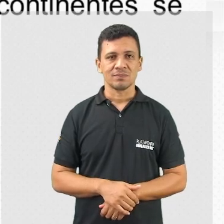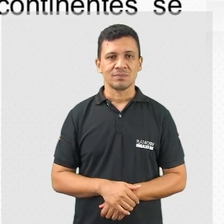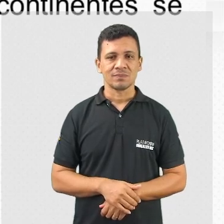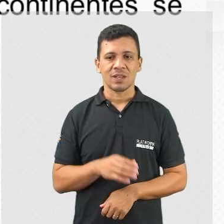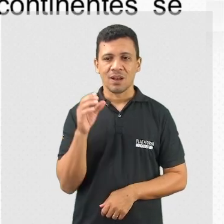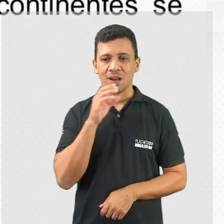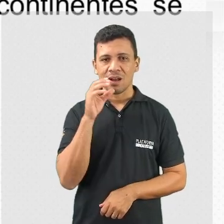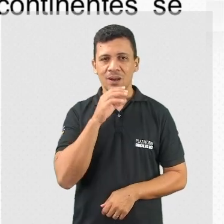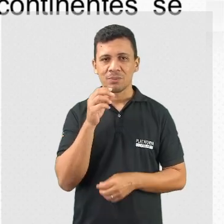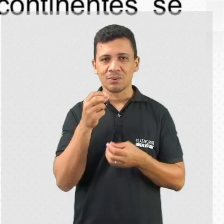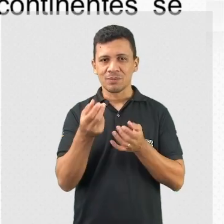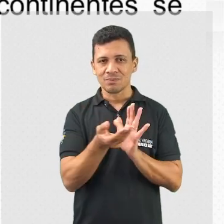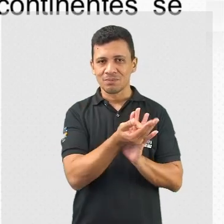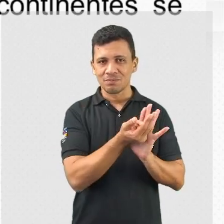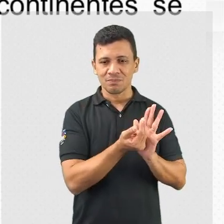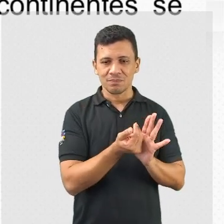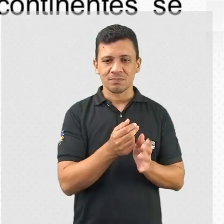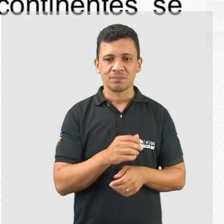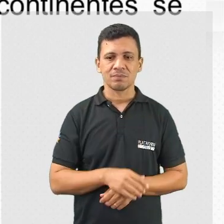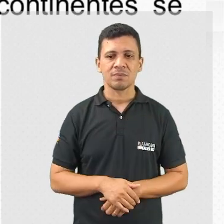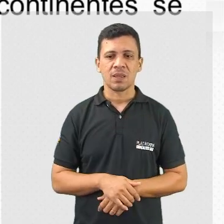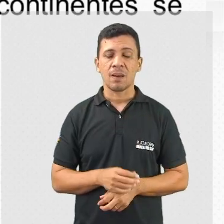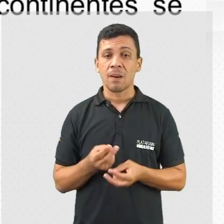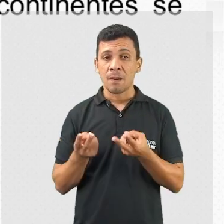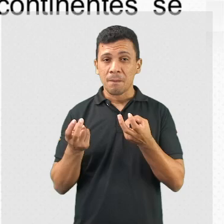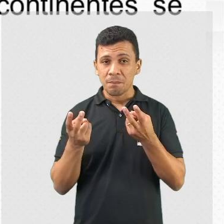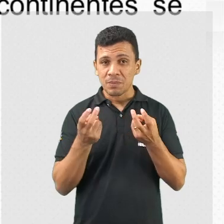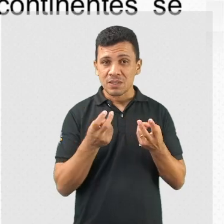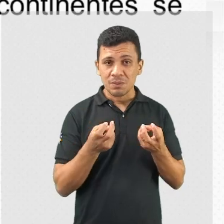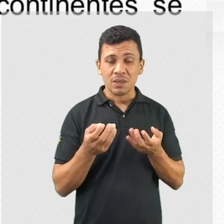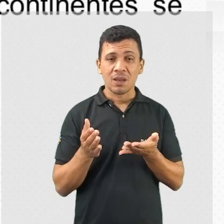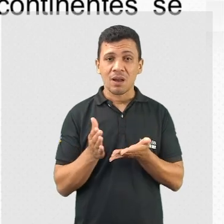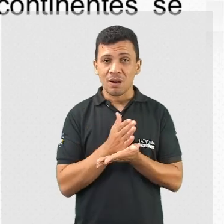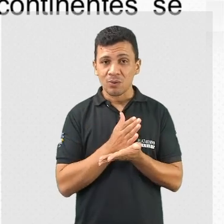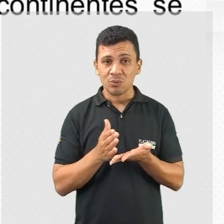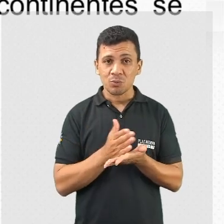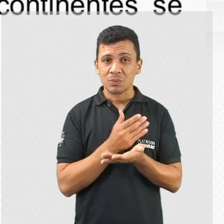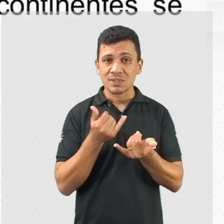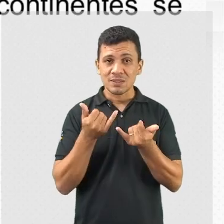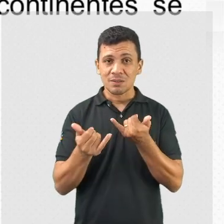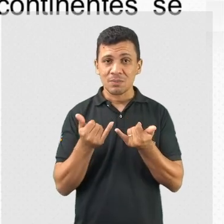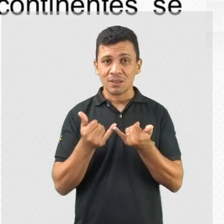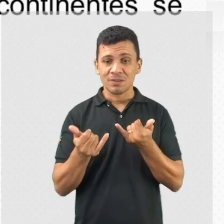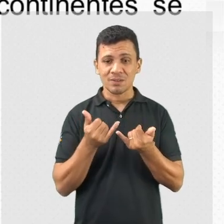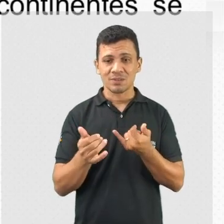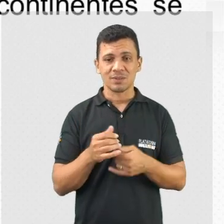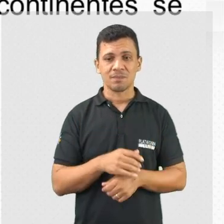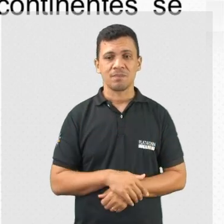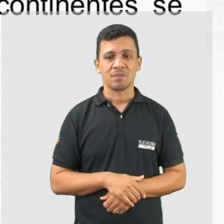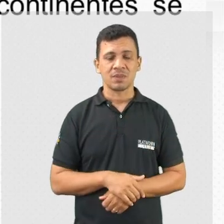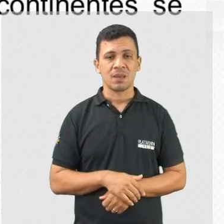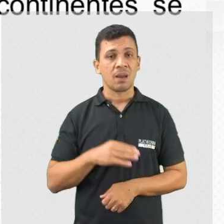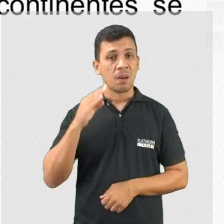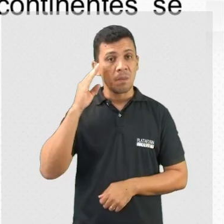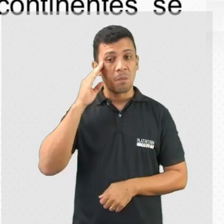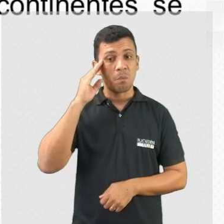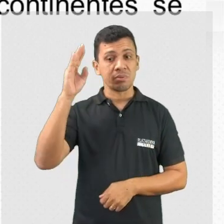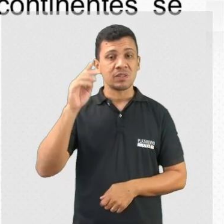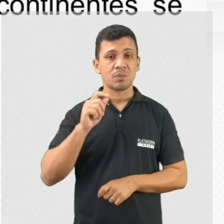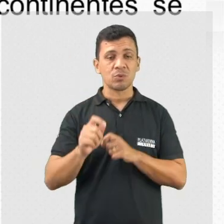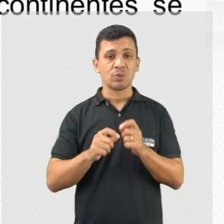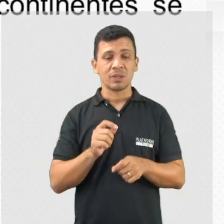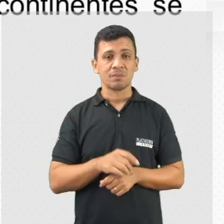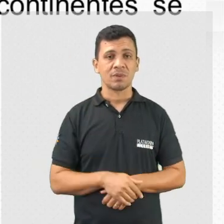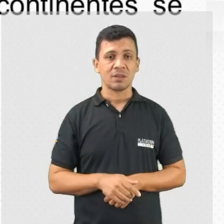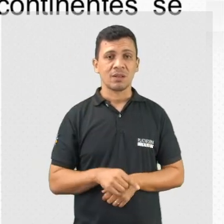bem aqui no canto mesmo. Wegener vai perceber algumas semelhanças, principalmente entre o litoral